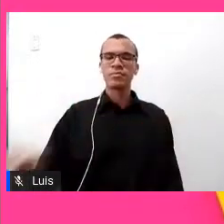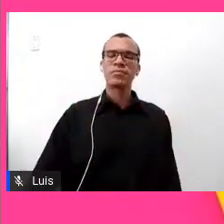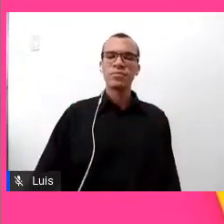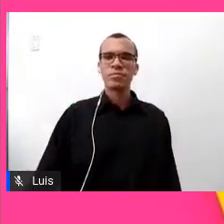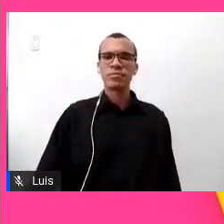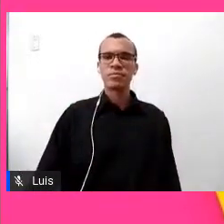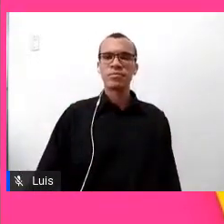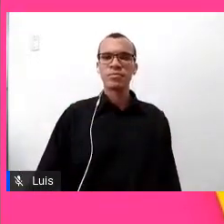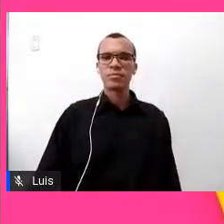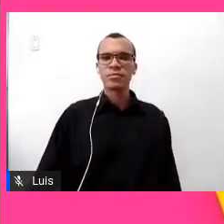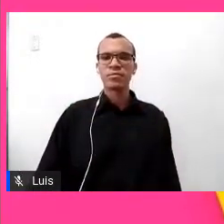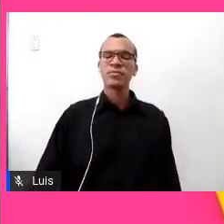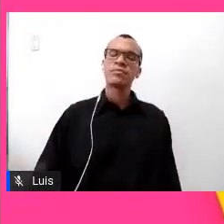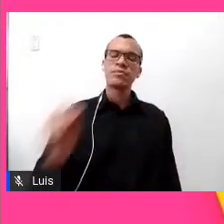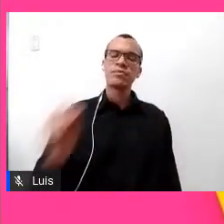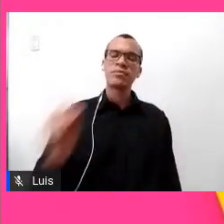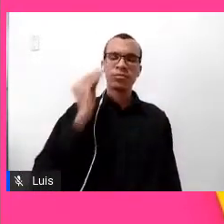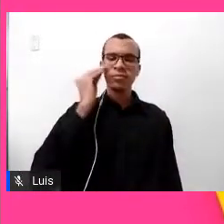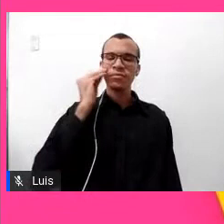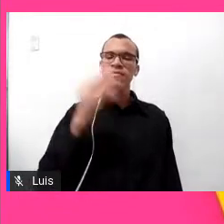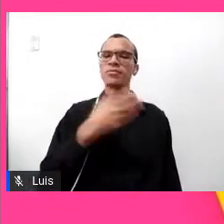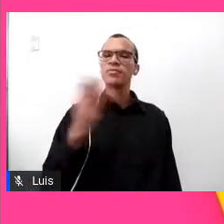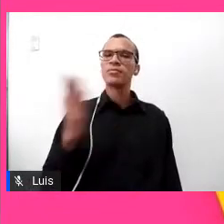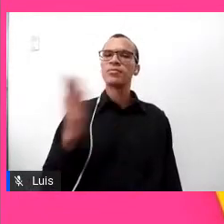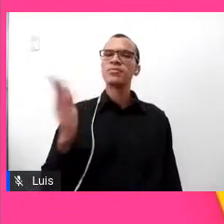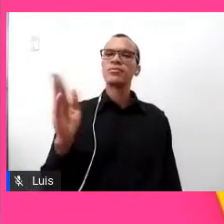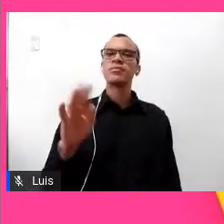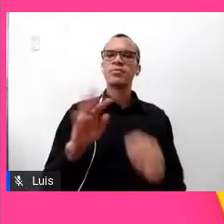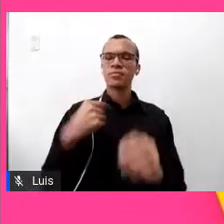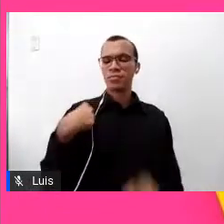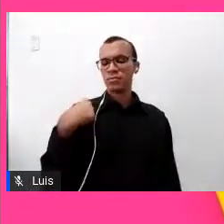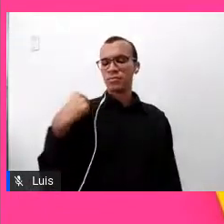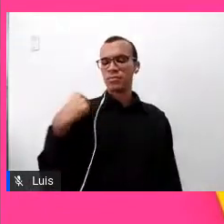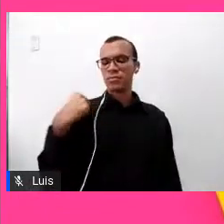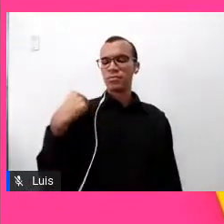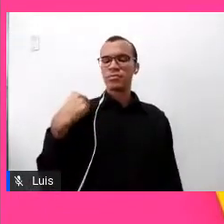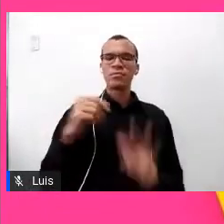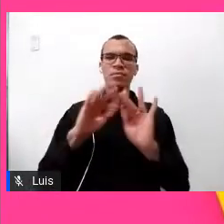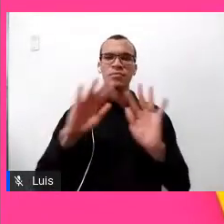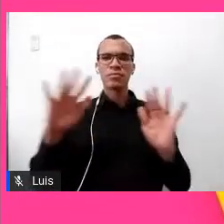Vou mostrar para vocês o que a cortina vai fazer. Vou ligar aqui a placa.